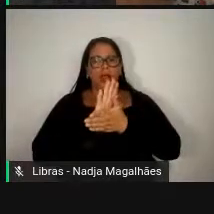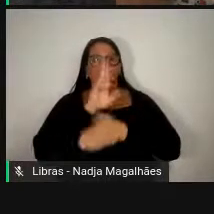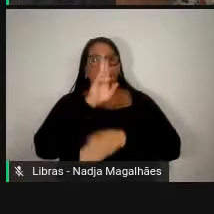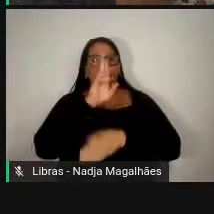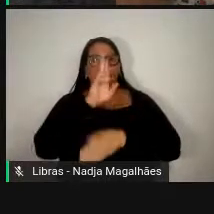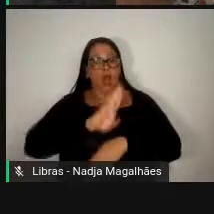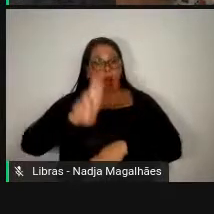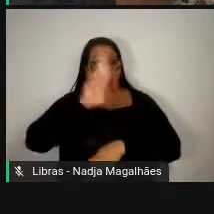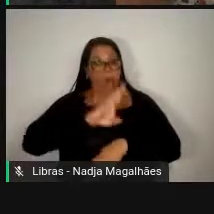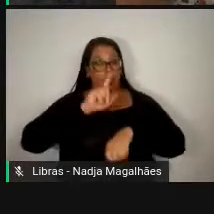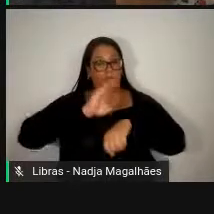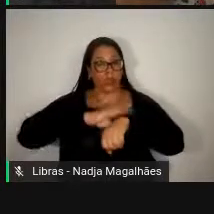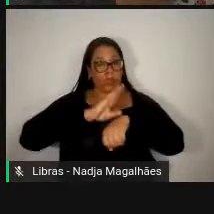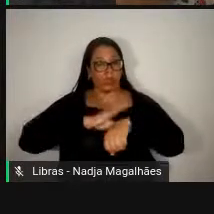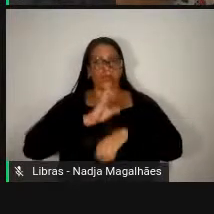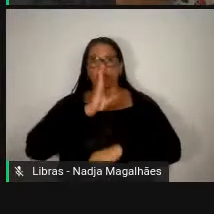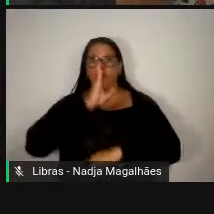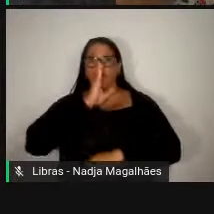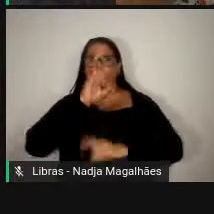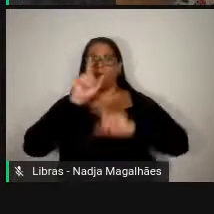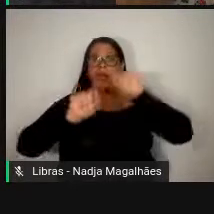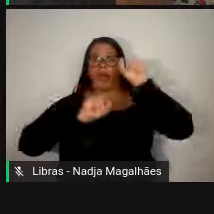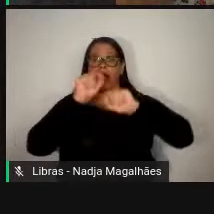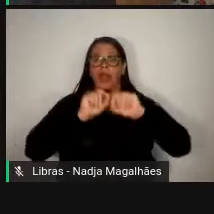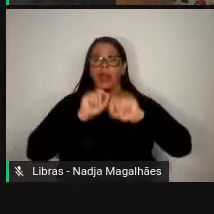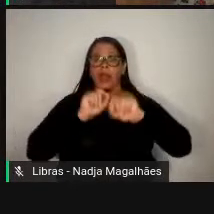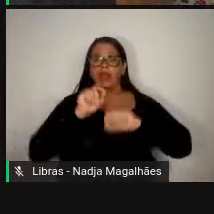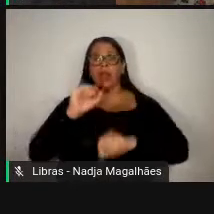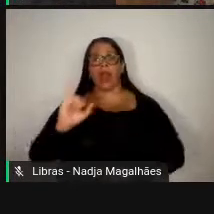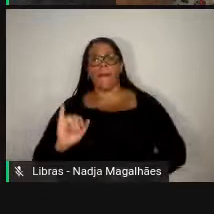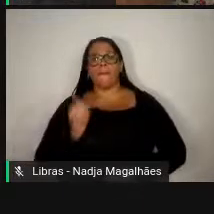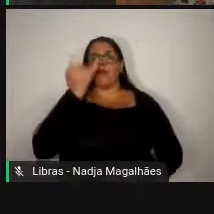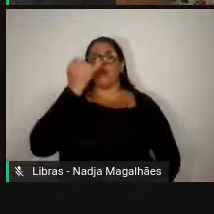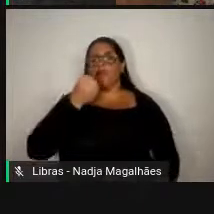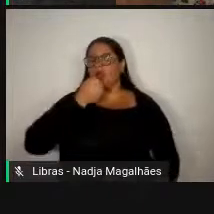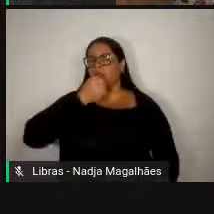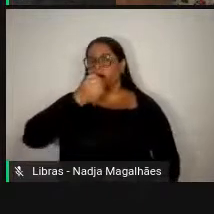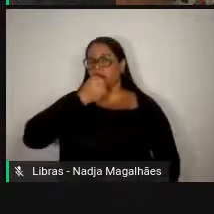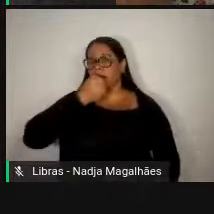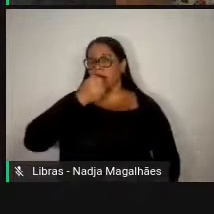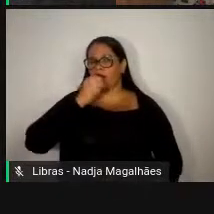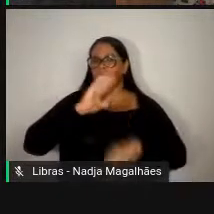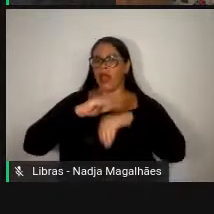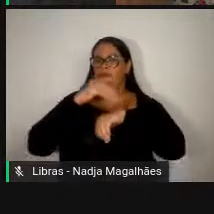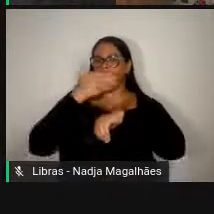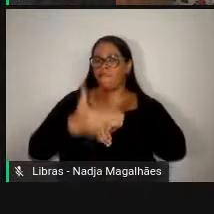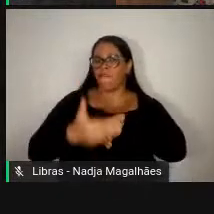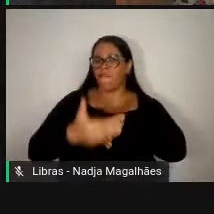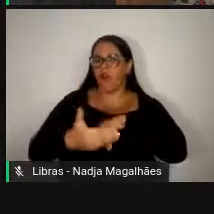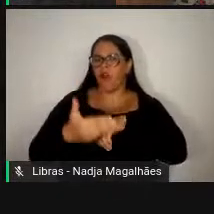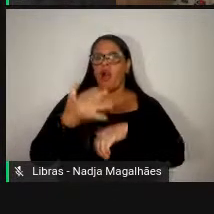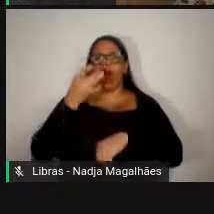desse momento de silêncio para trazer entrevistas que estão sendo feitas fora, ao vivo, trechos